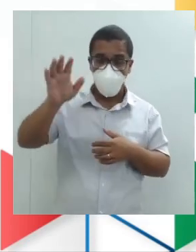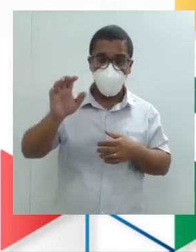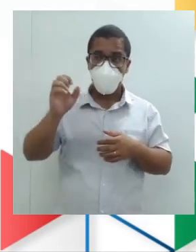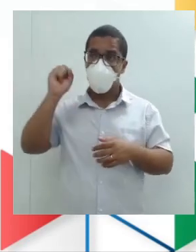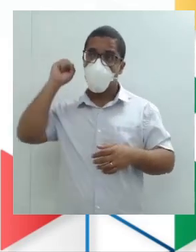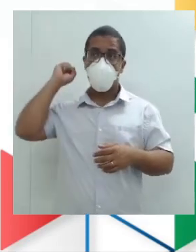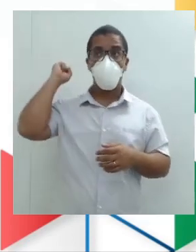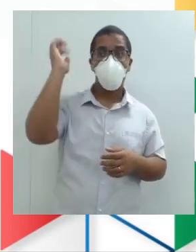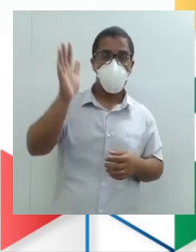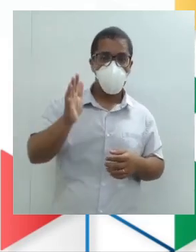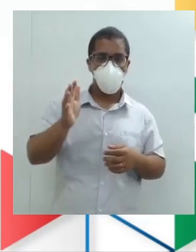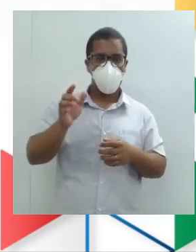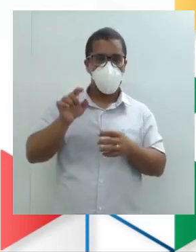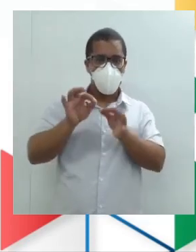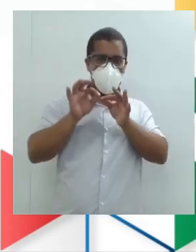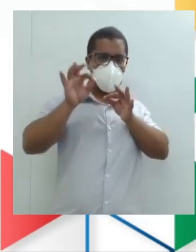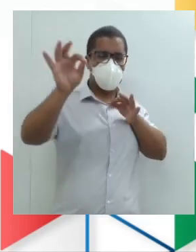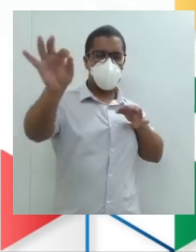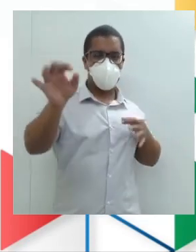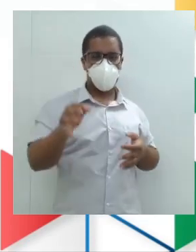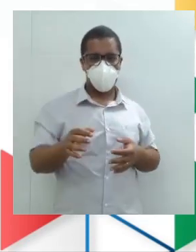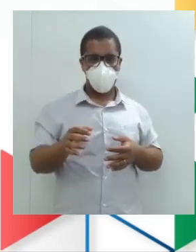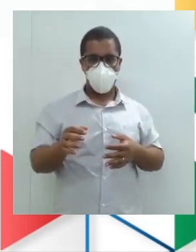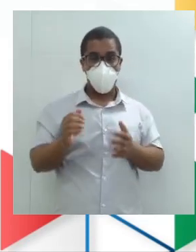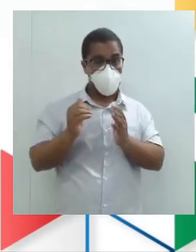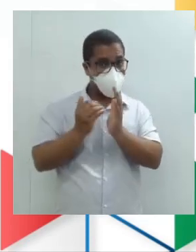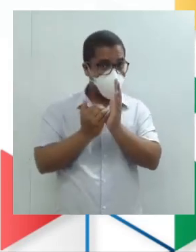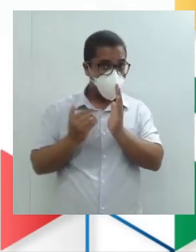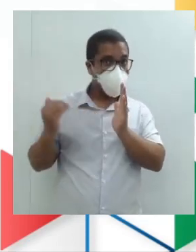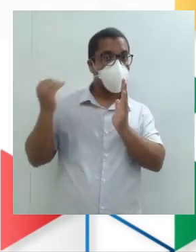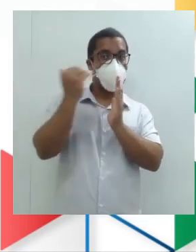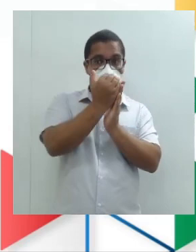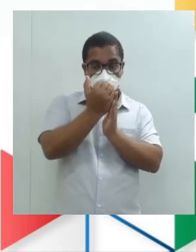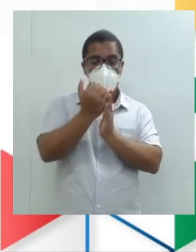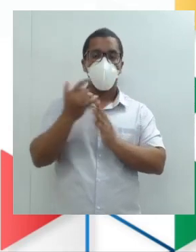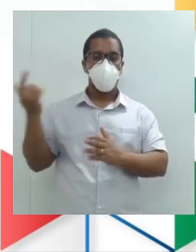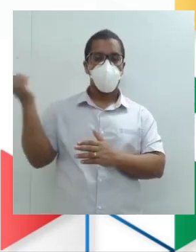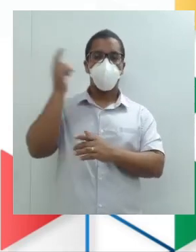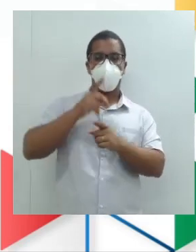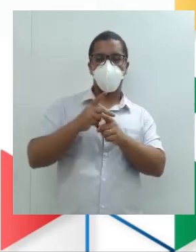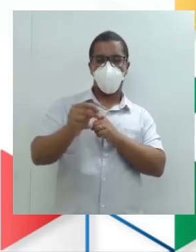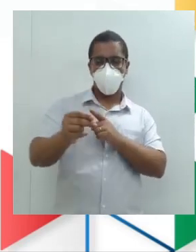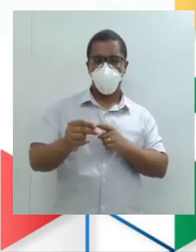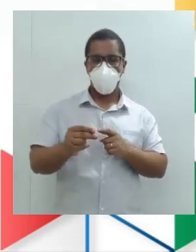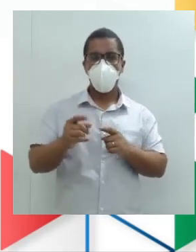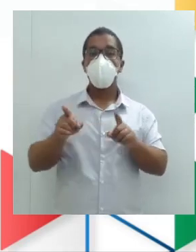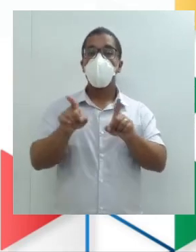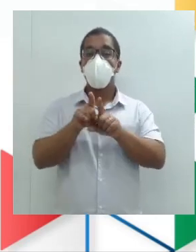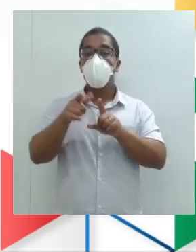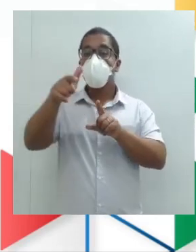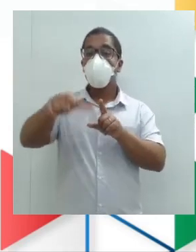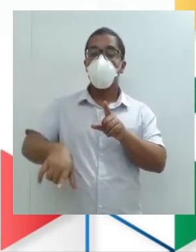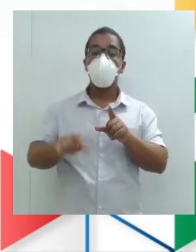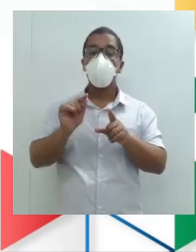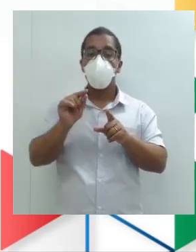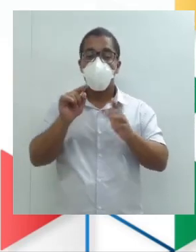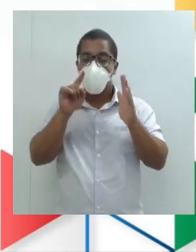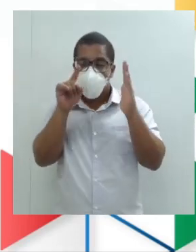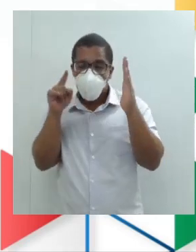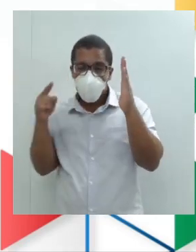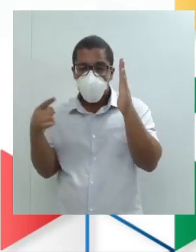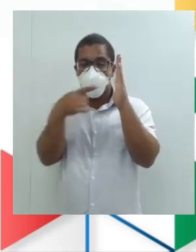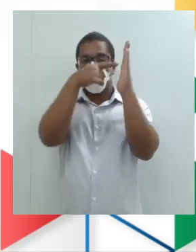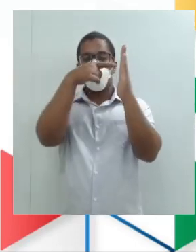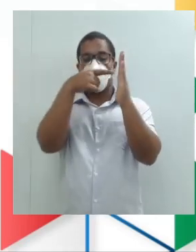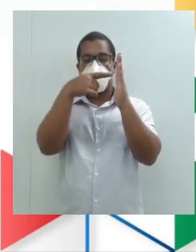ver quem consegue mais. Os esportes de precisão, que são justamente aqueles nos quais o resultado da